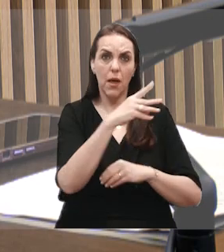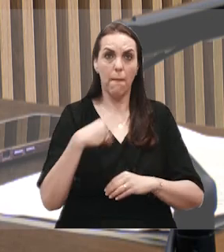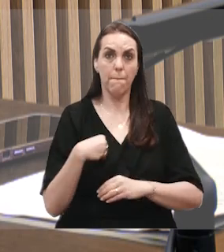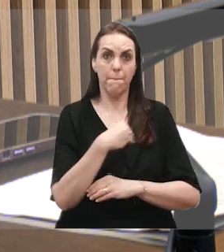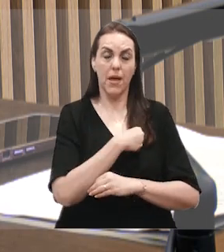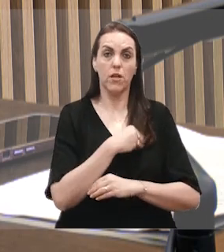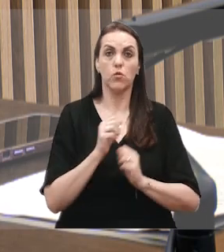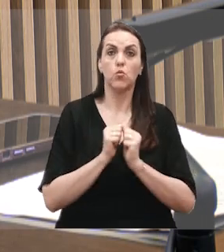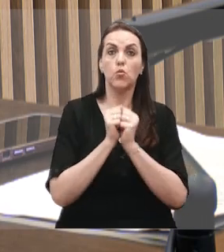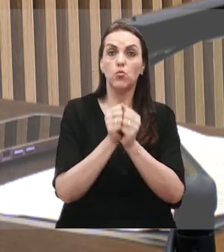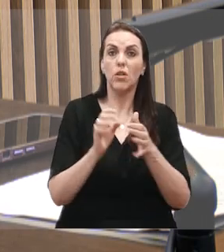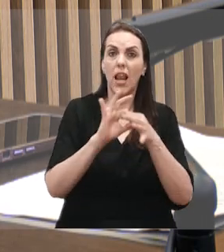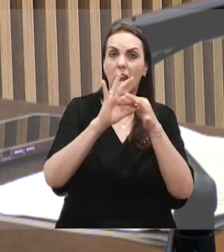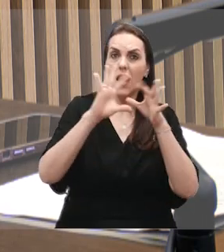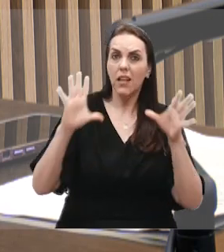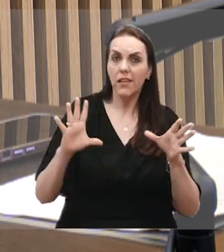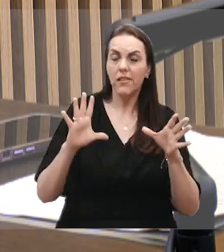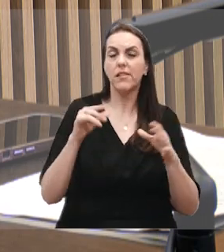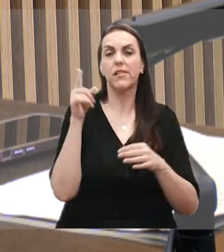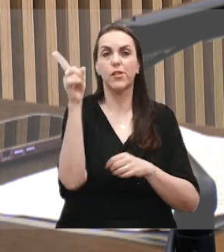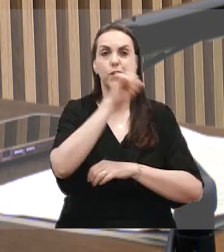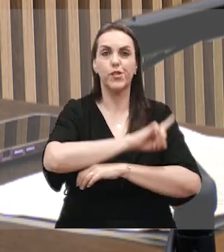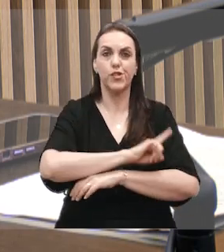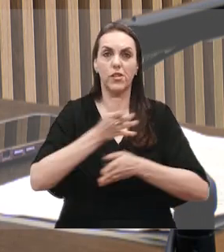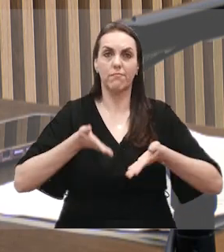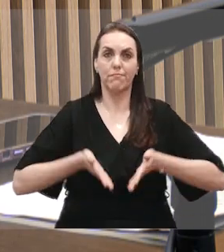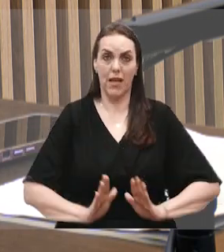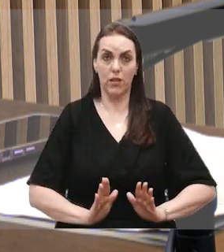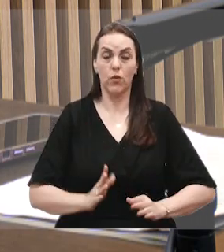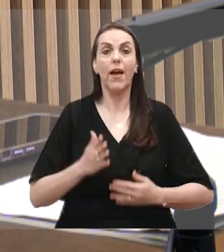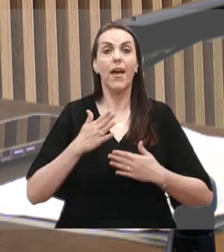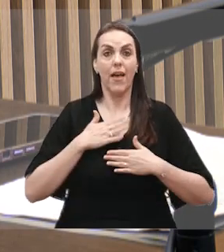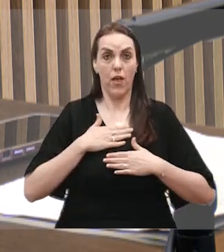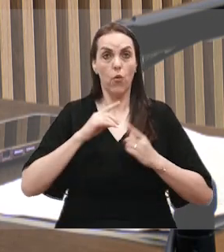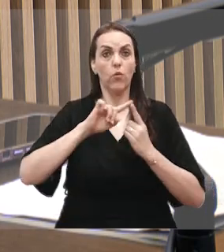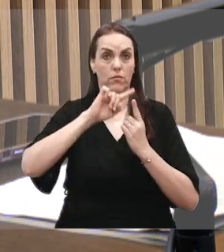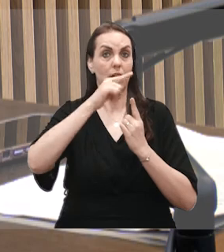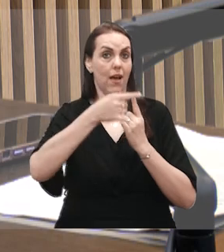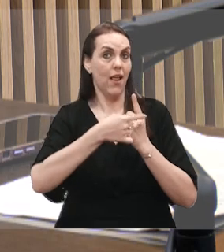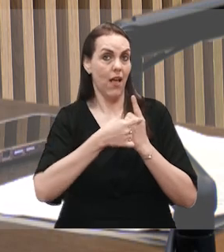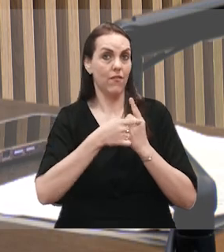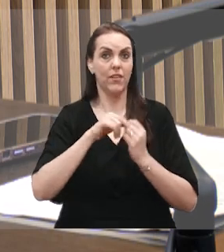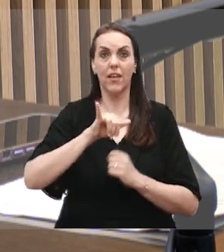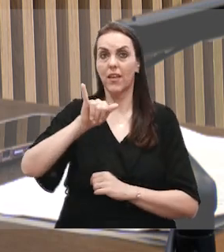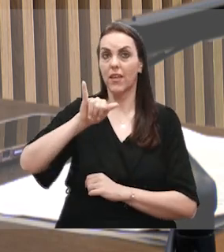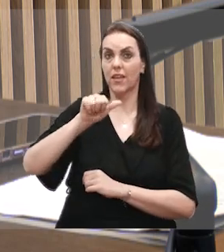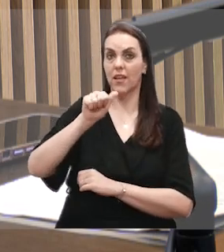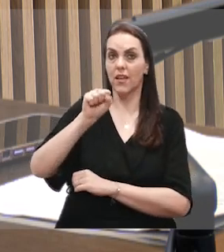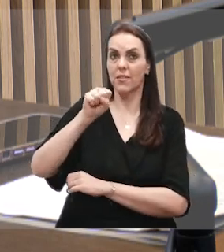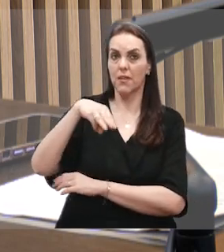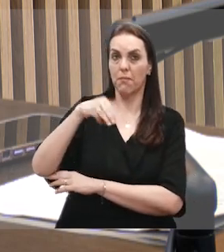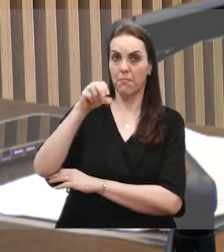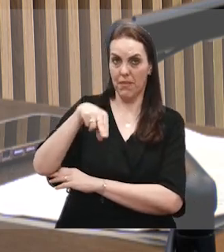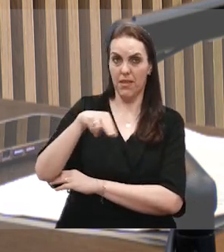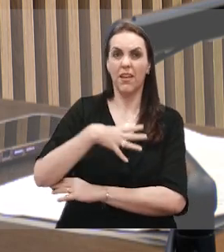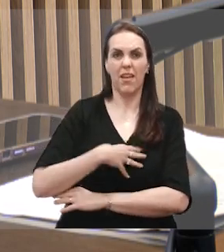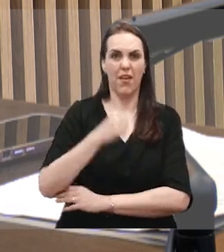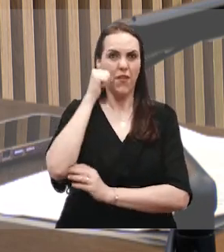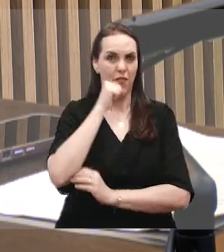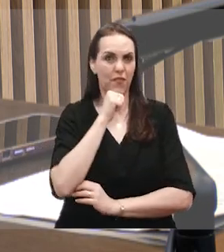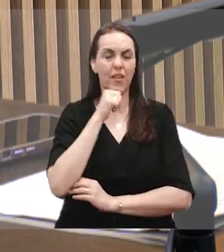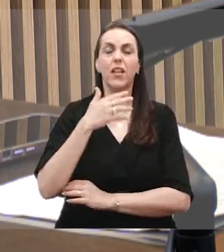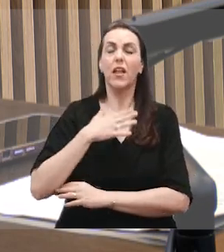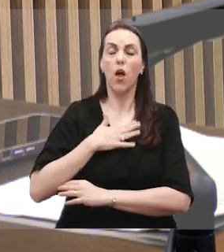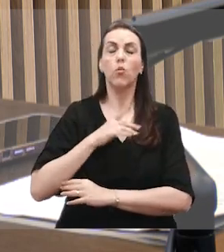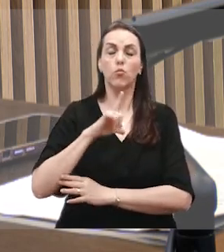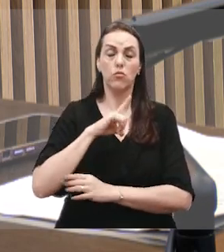estar disponível, né? Então, eu estava grávida da Yasmin, né, e fui conversar com o médico, eu tinha o plano, né,